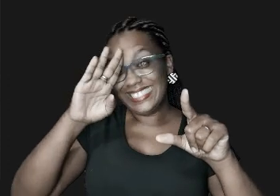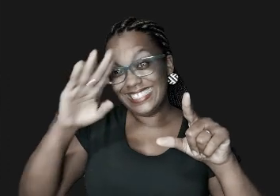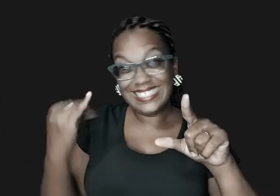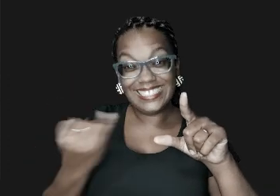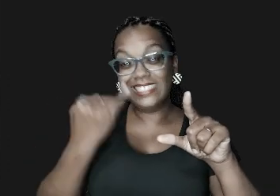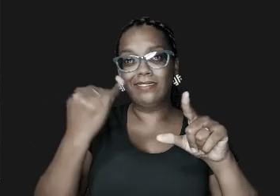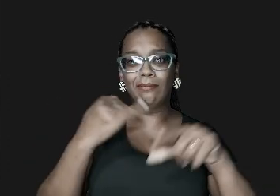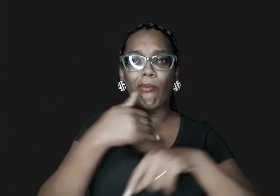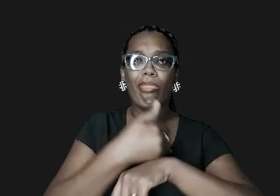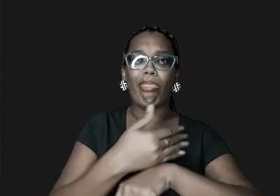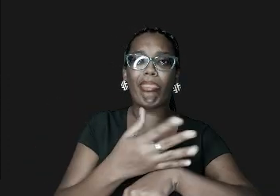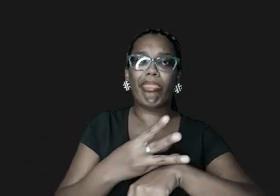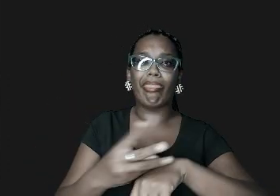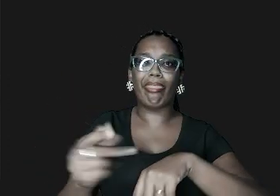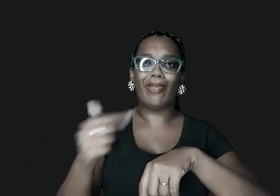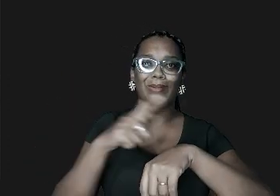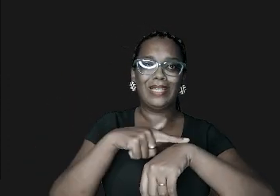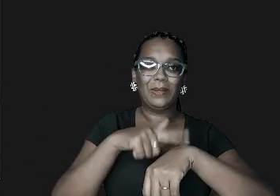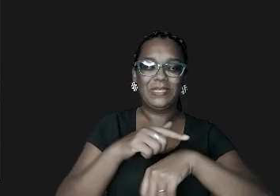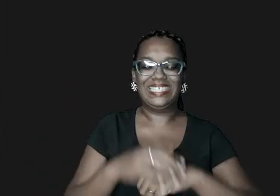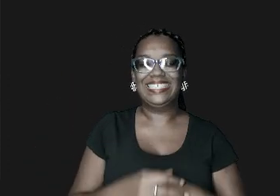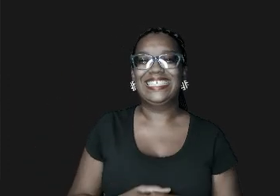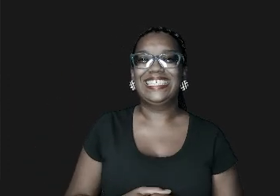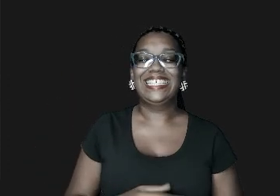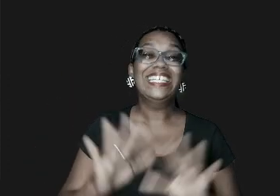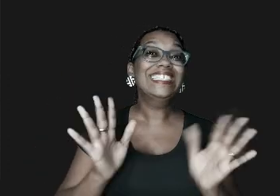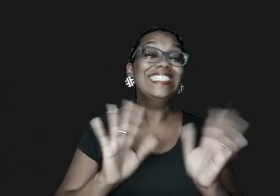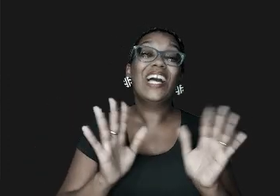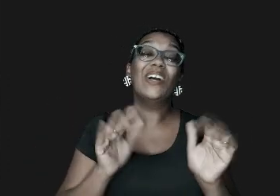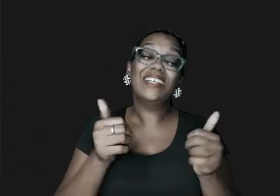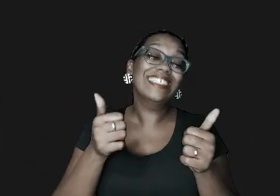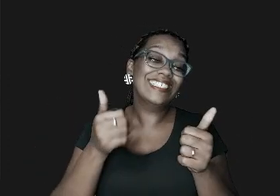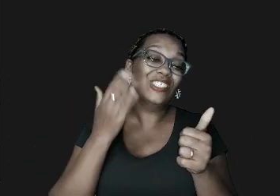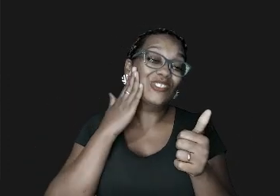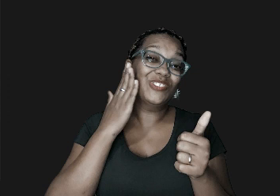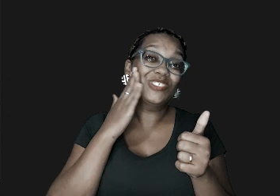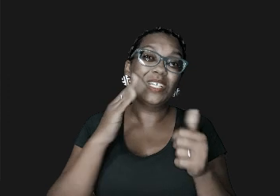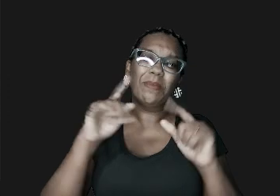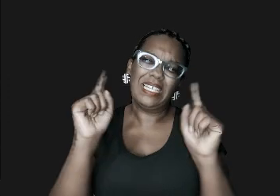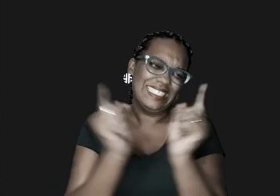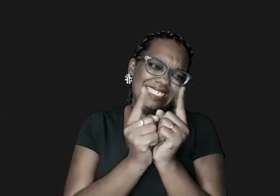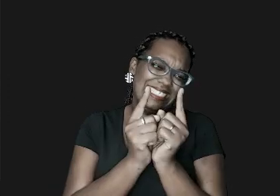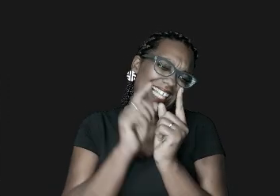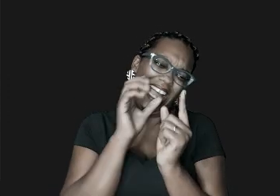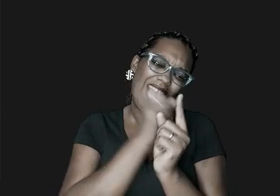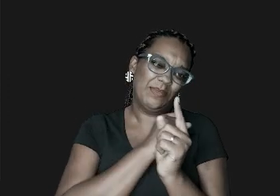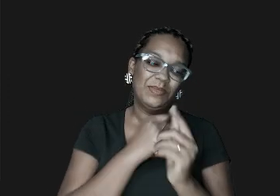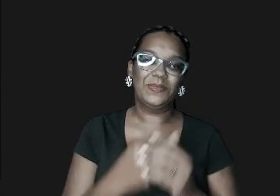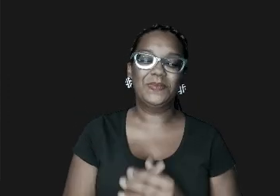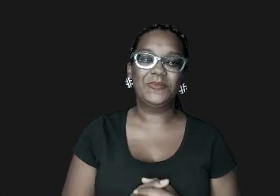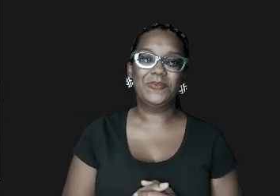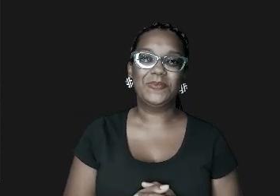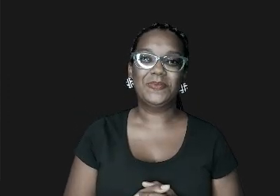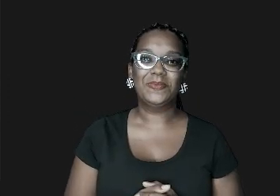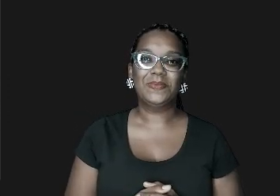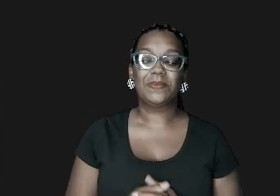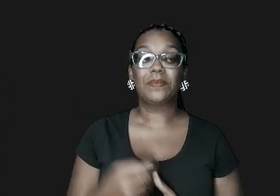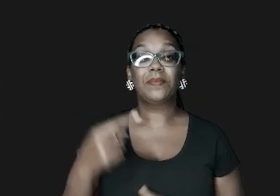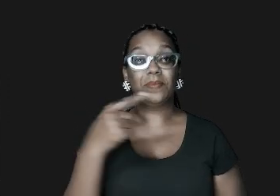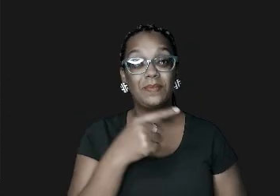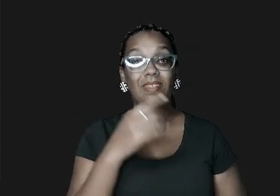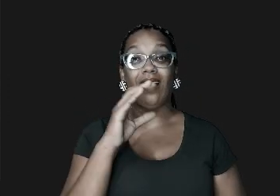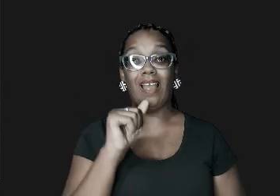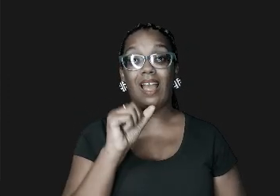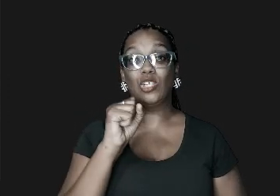do Henrique aqui quando chegou no ponto que era o ponto relevante acabou mas mas só